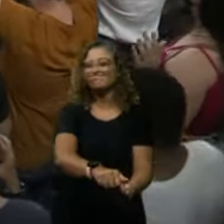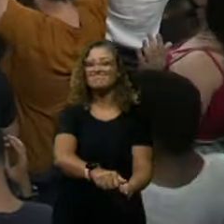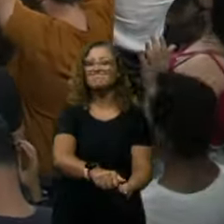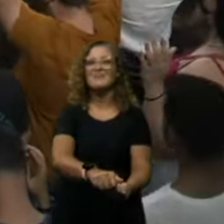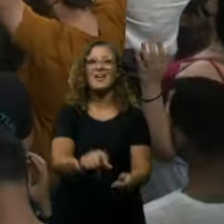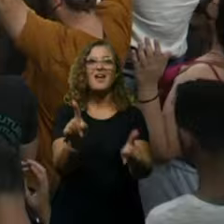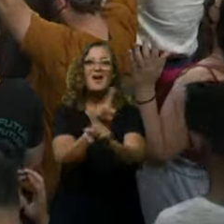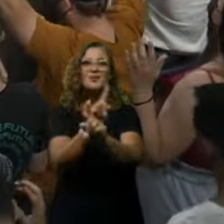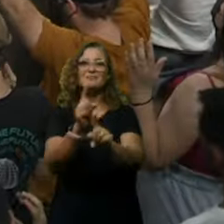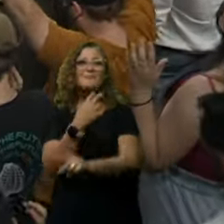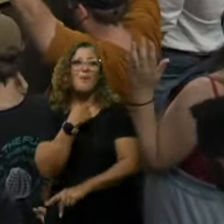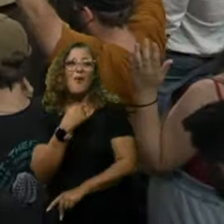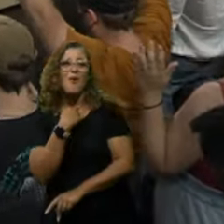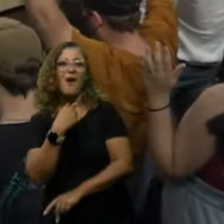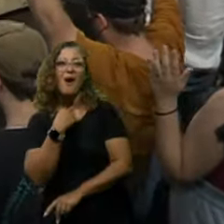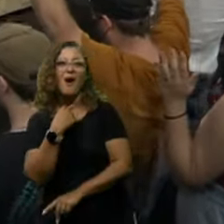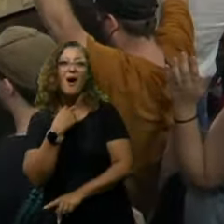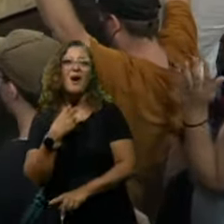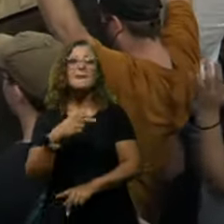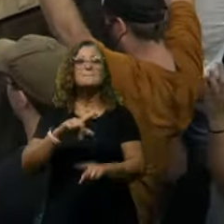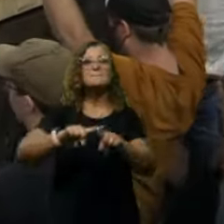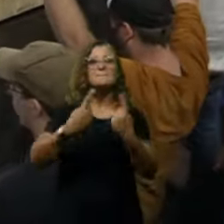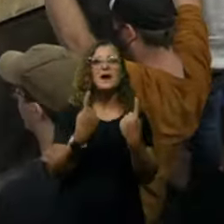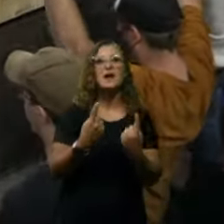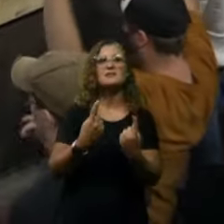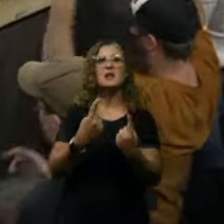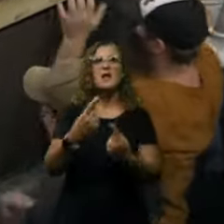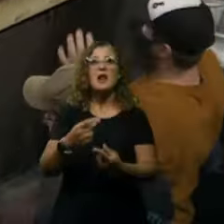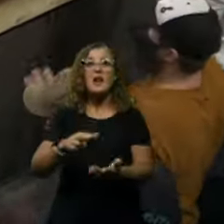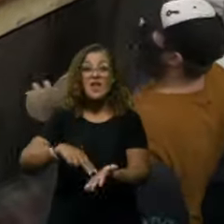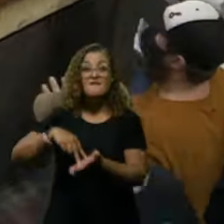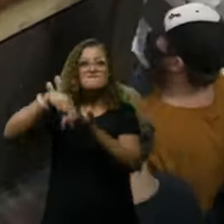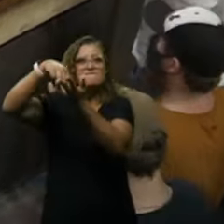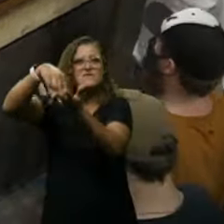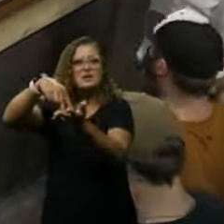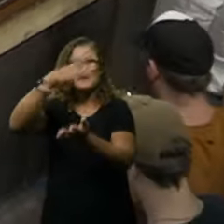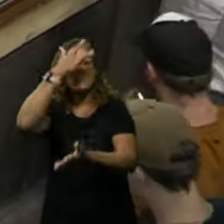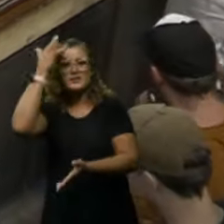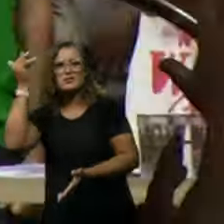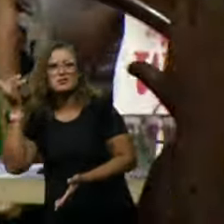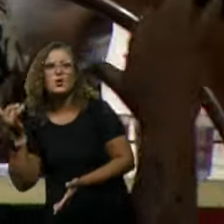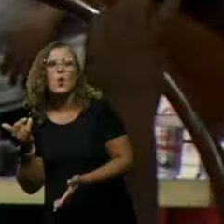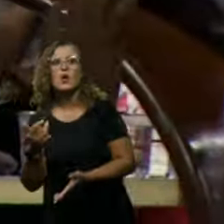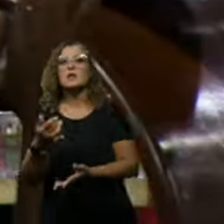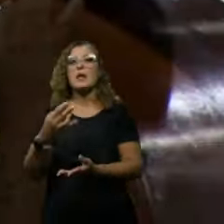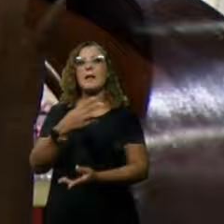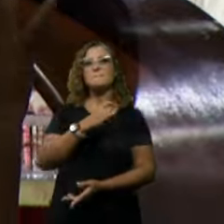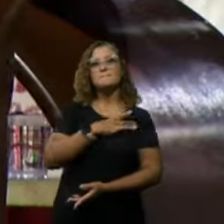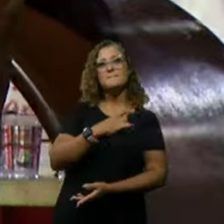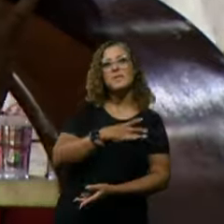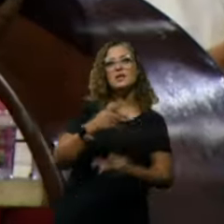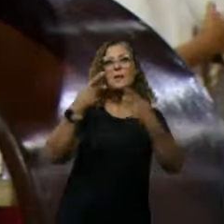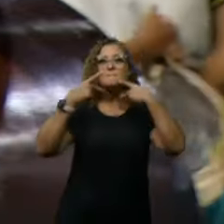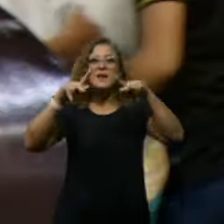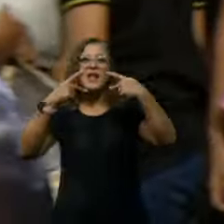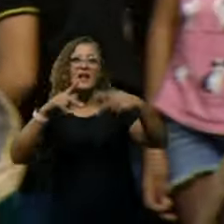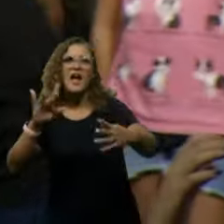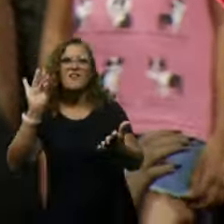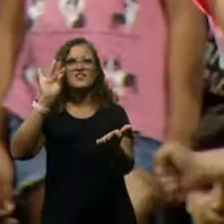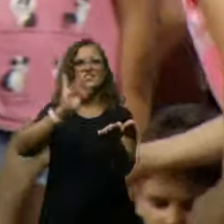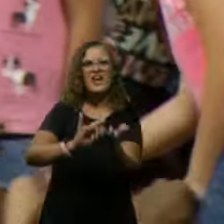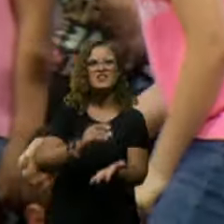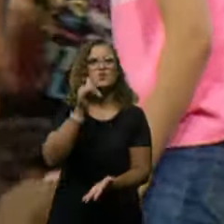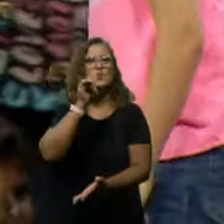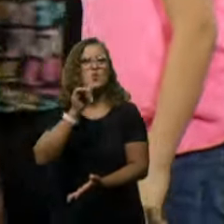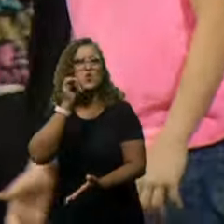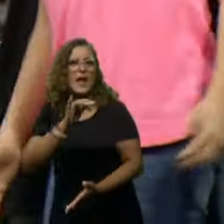tem medo de enfrentar aquilo que se opõe a tua palavra homens que não tem medo de pregar a verdade mulheres que